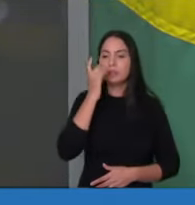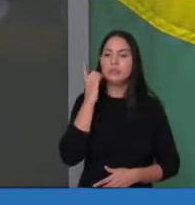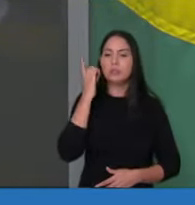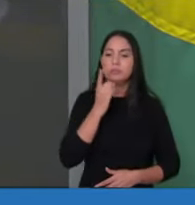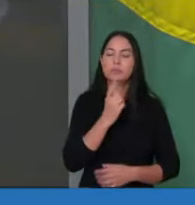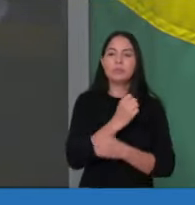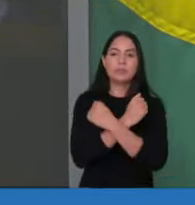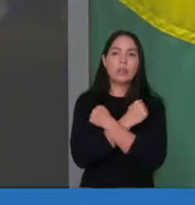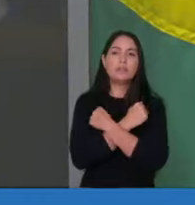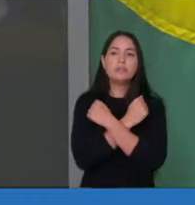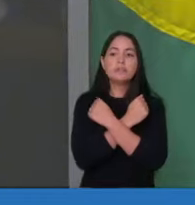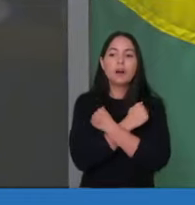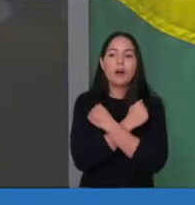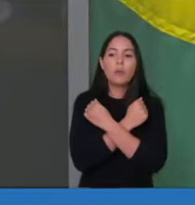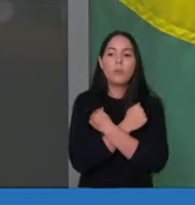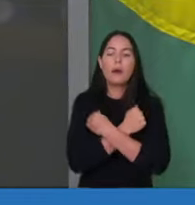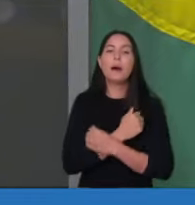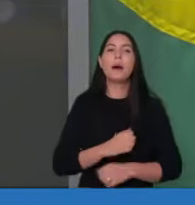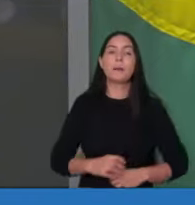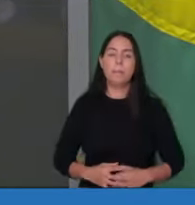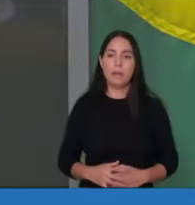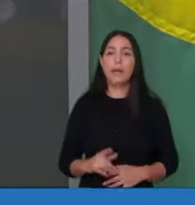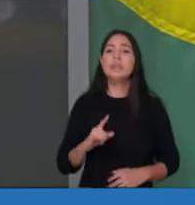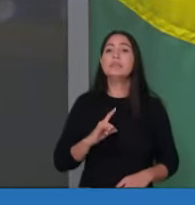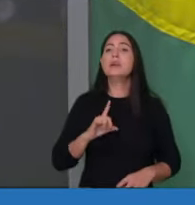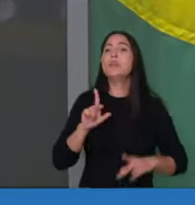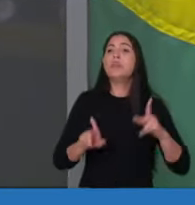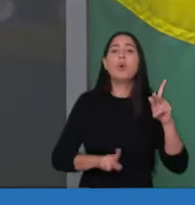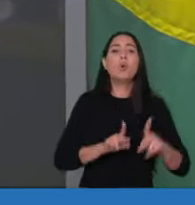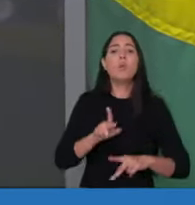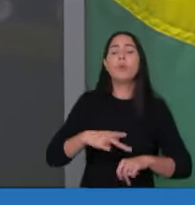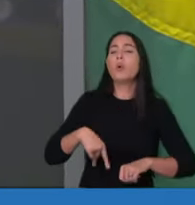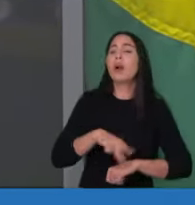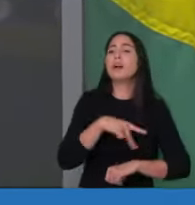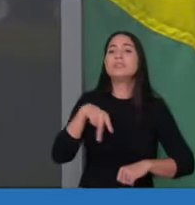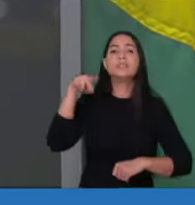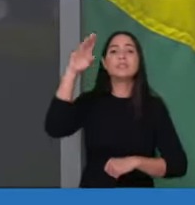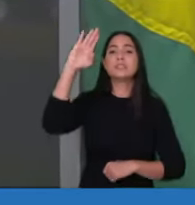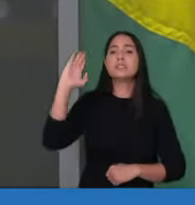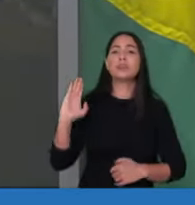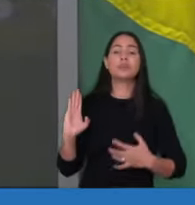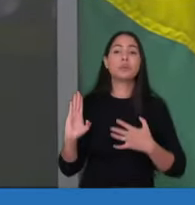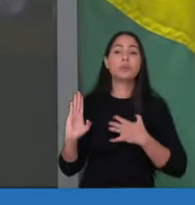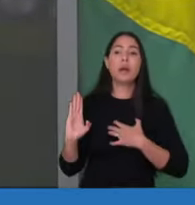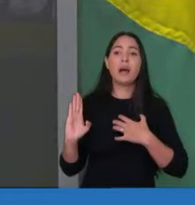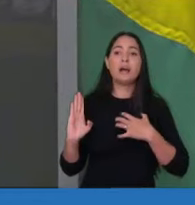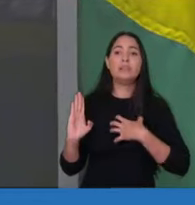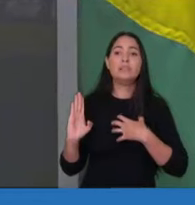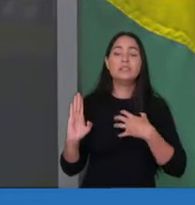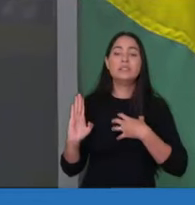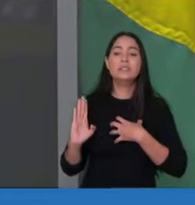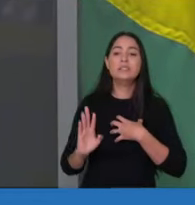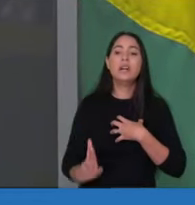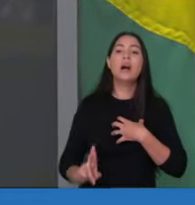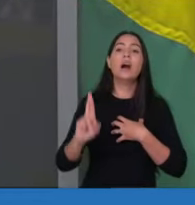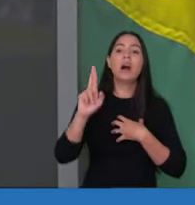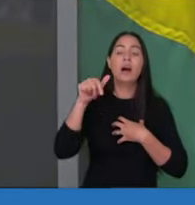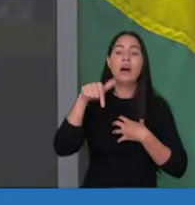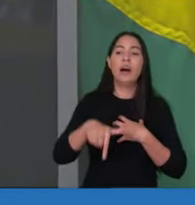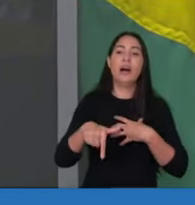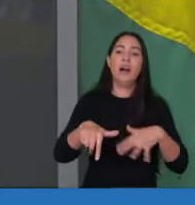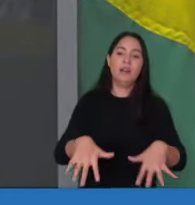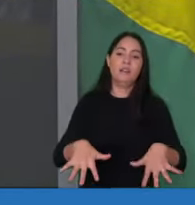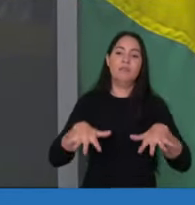em nome de toda a população brasileira que se sente hoje representada nesse plenário